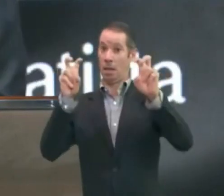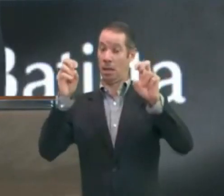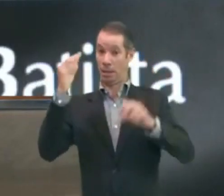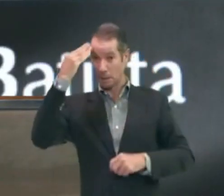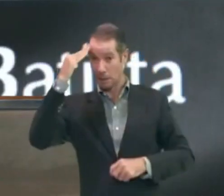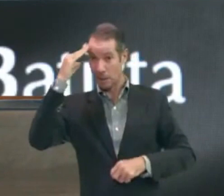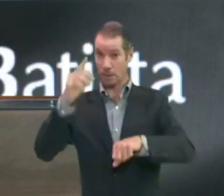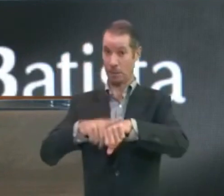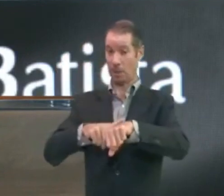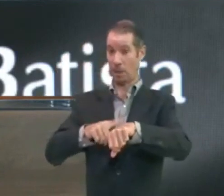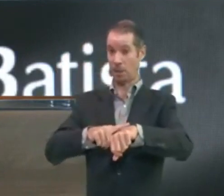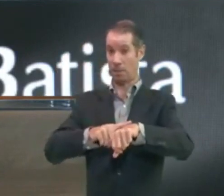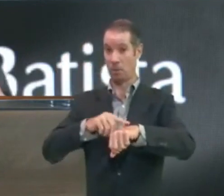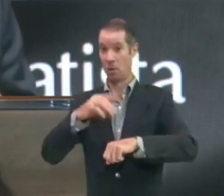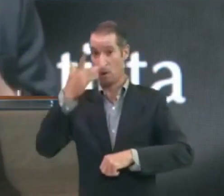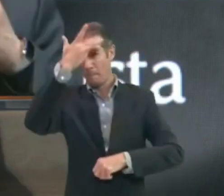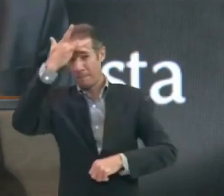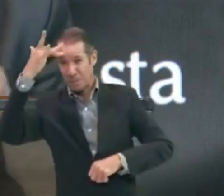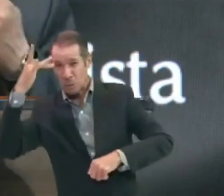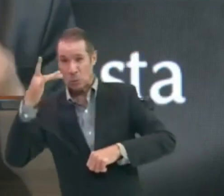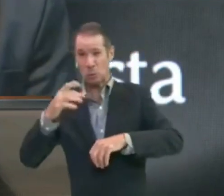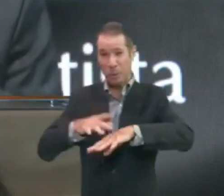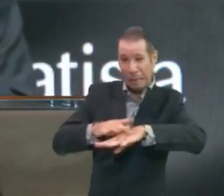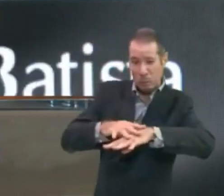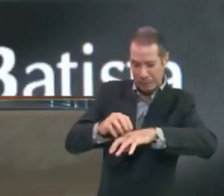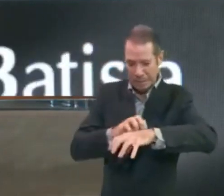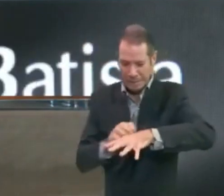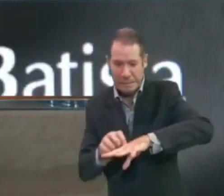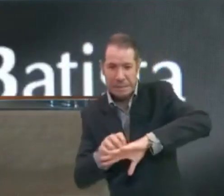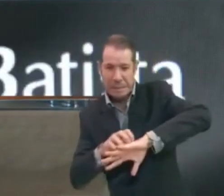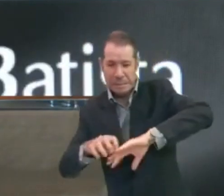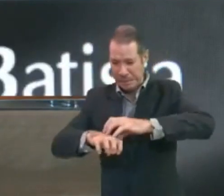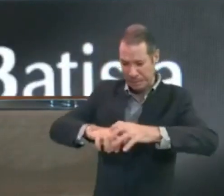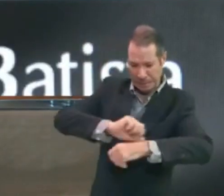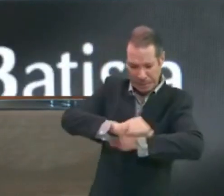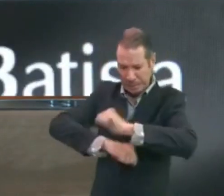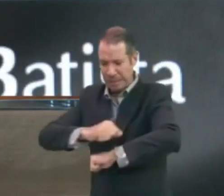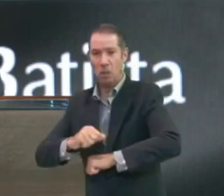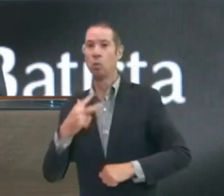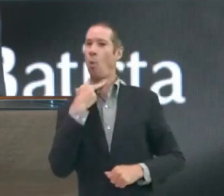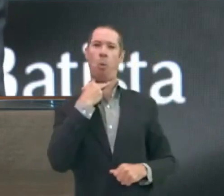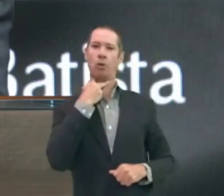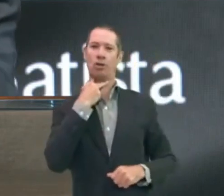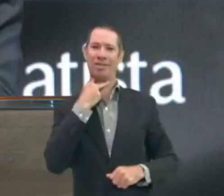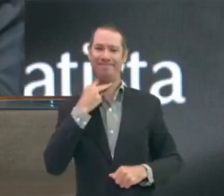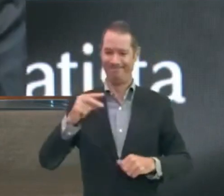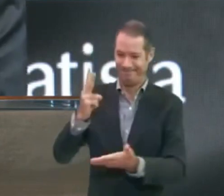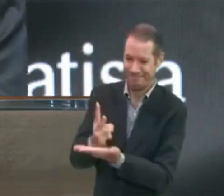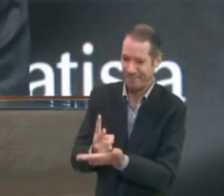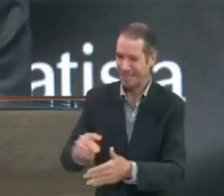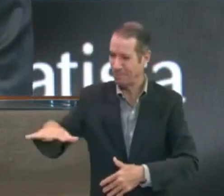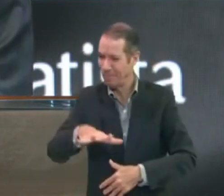naquele tempo os leprosos não podiam estar no mesmo ambiente que as